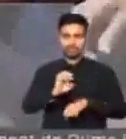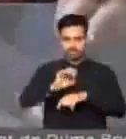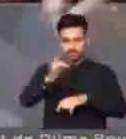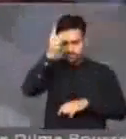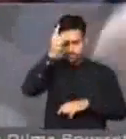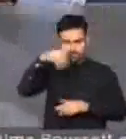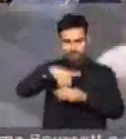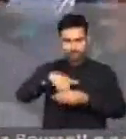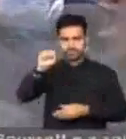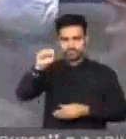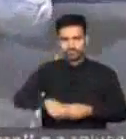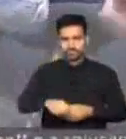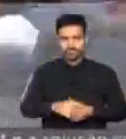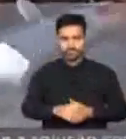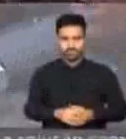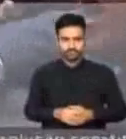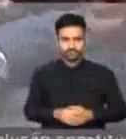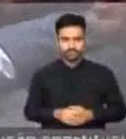sim.